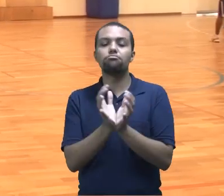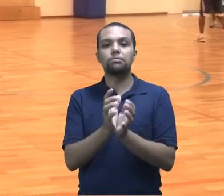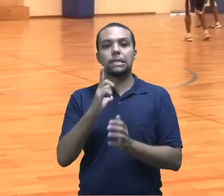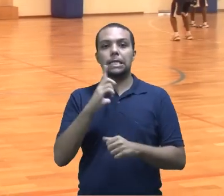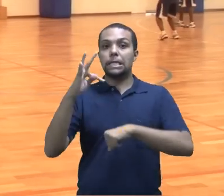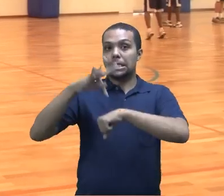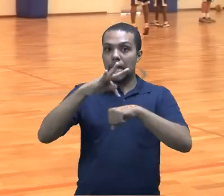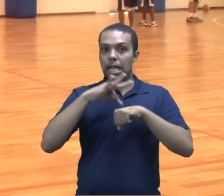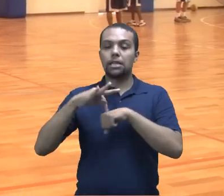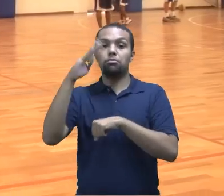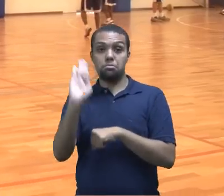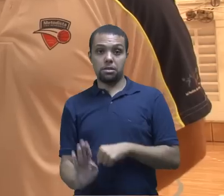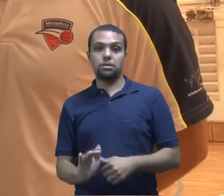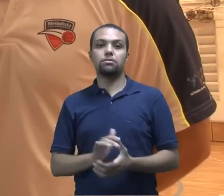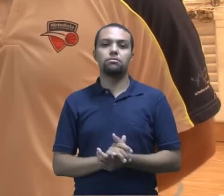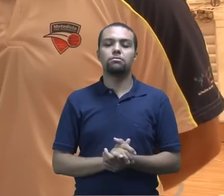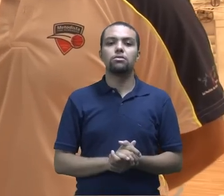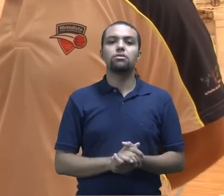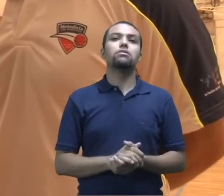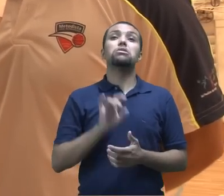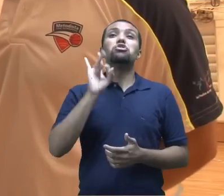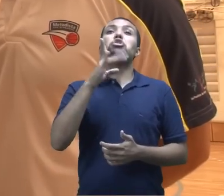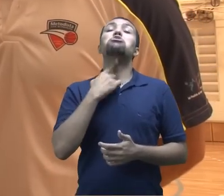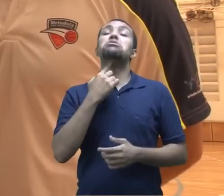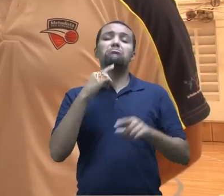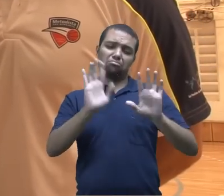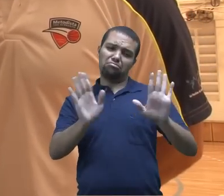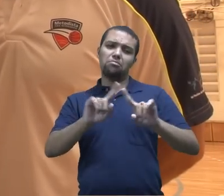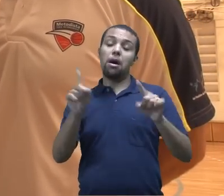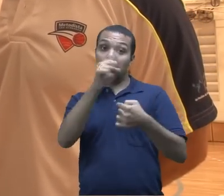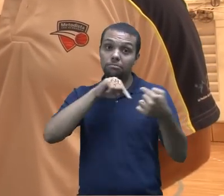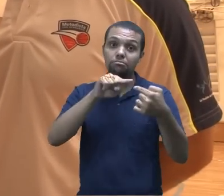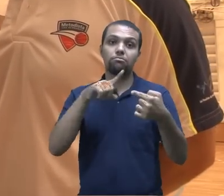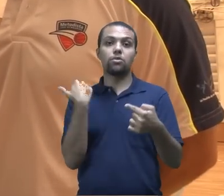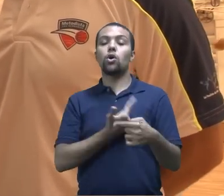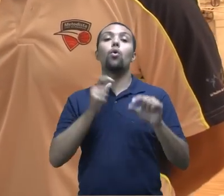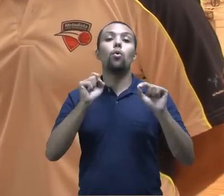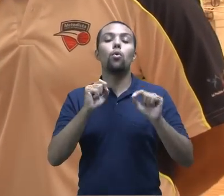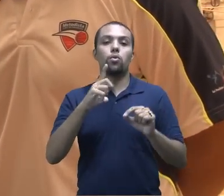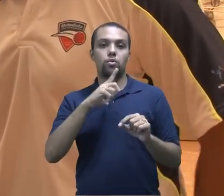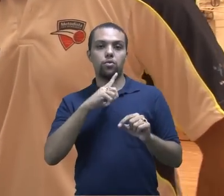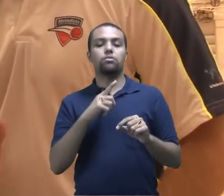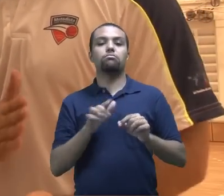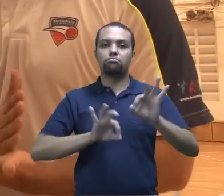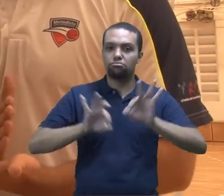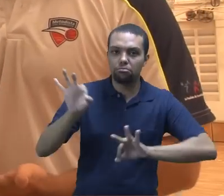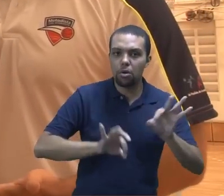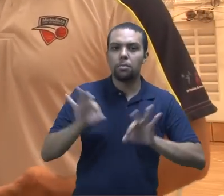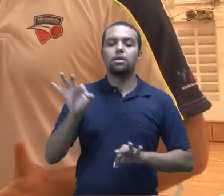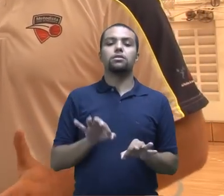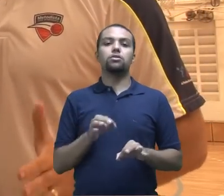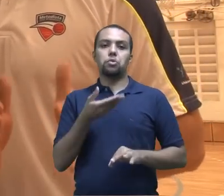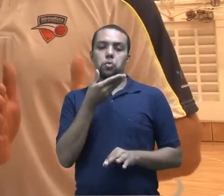time é para gerar talentos para o Brasil. Não digo só um desejo, é o nosso objetivo. Né? O nosso objetivo é esse, é ter um